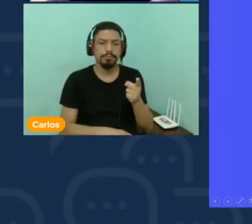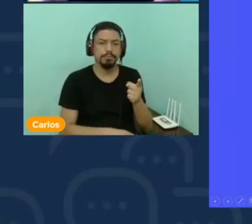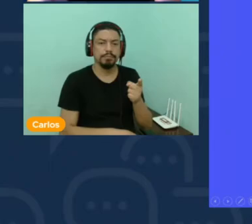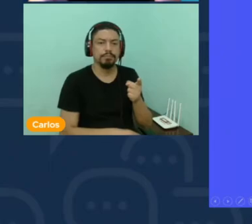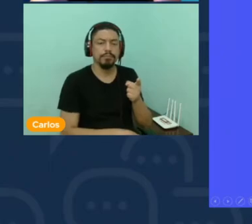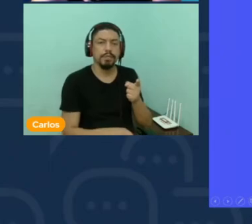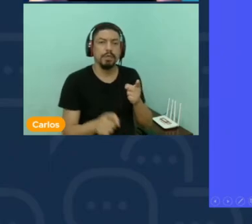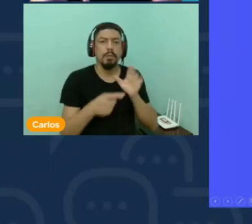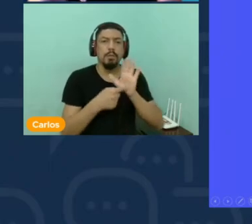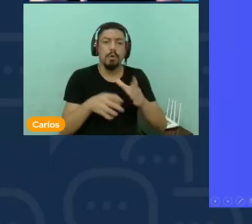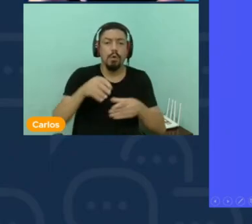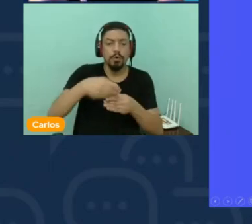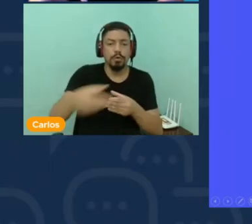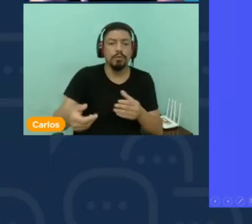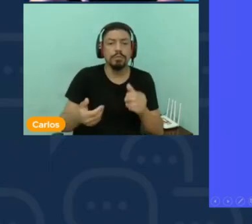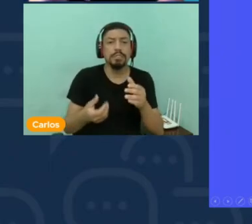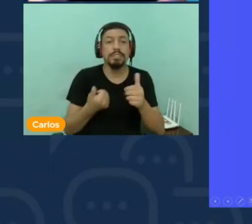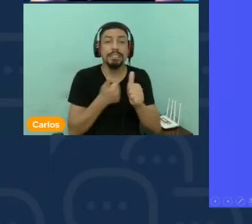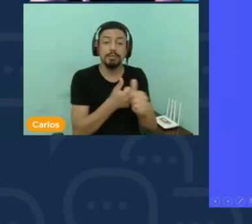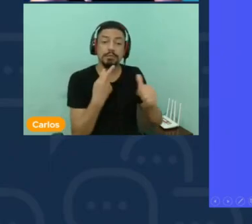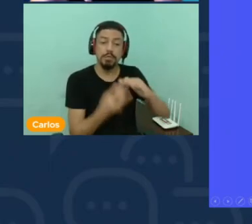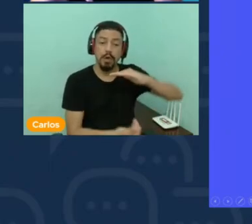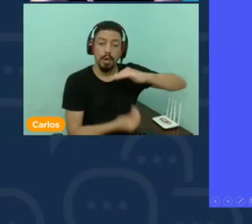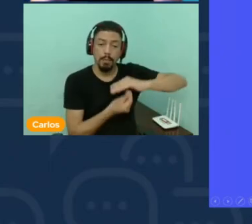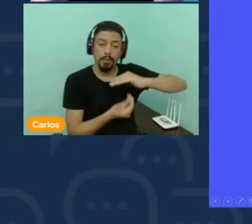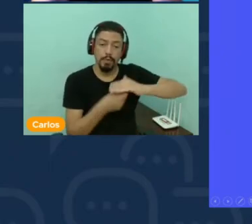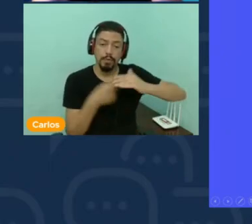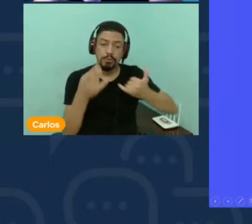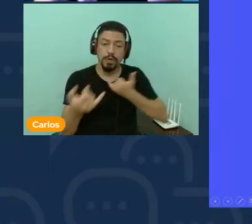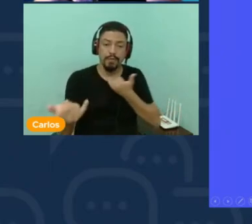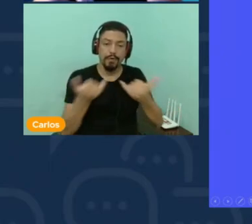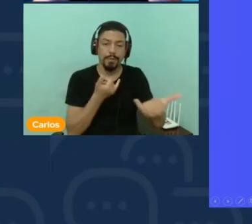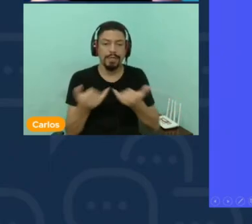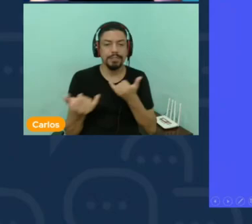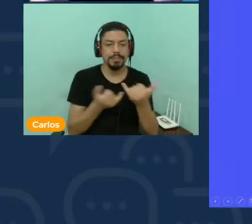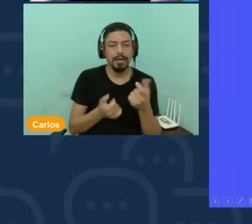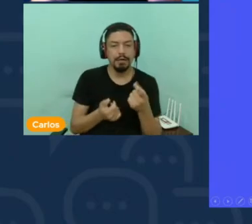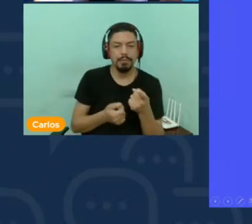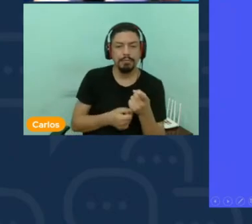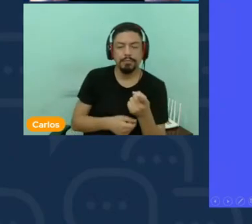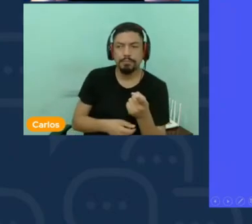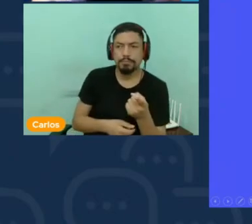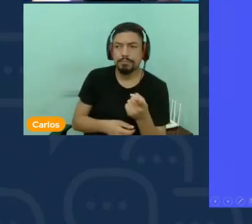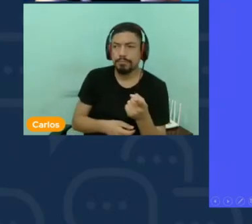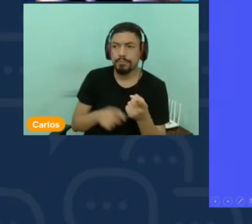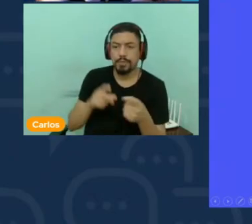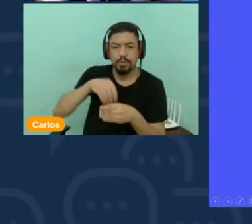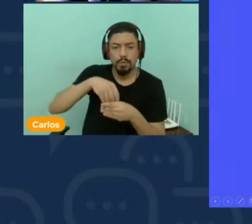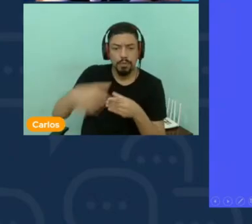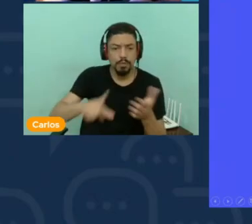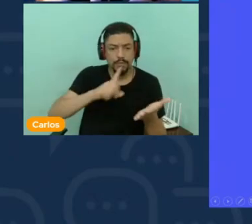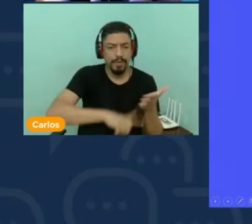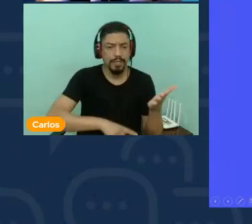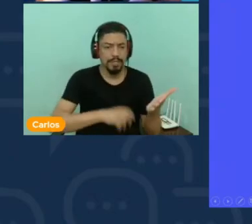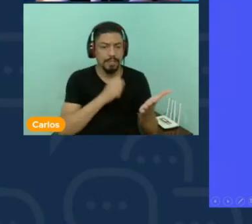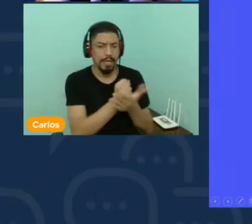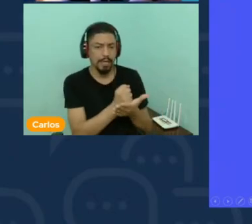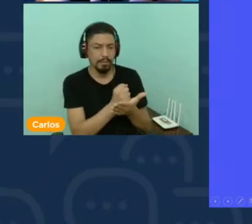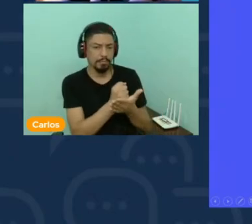baseado no seu repositório ali, nas suas informações. Então é um conteúdo validado e checado por você.